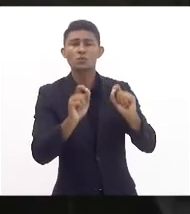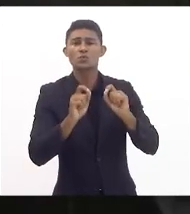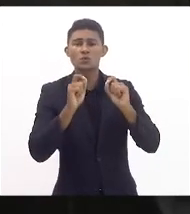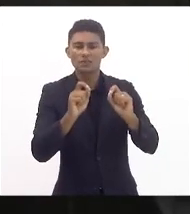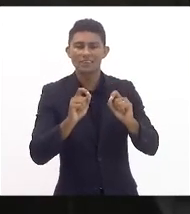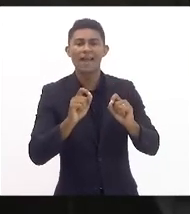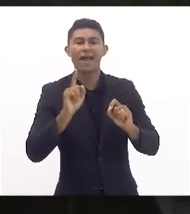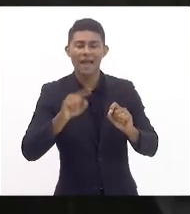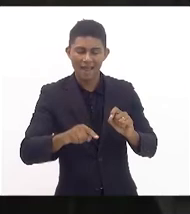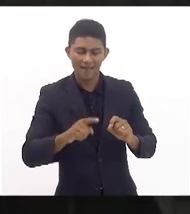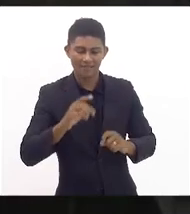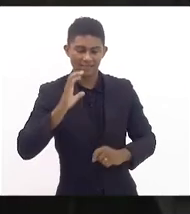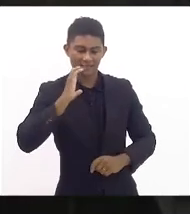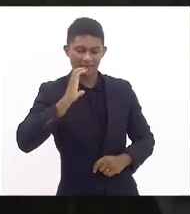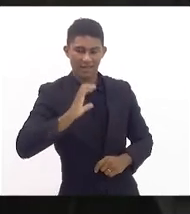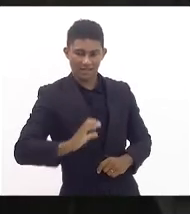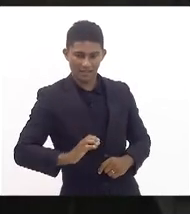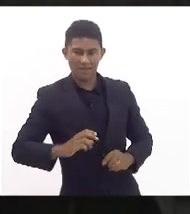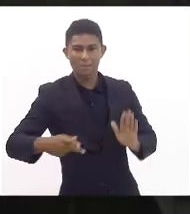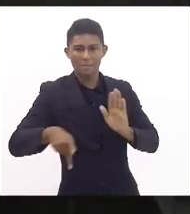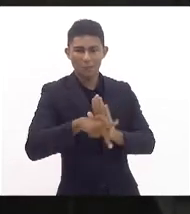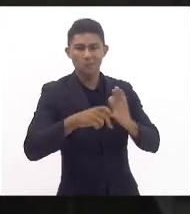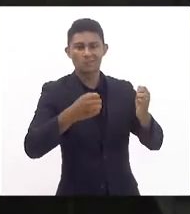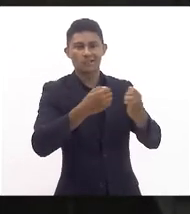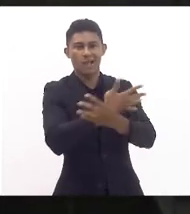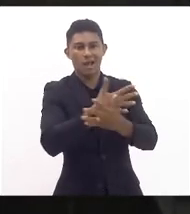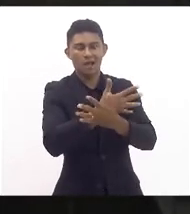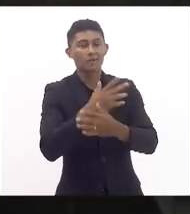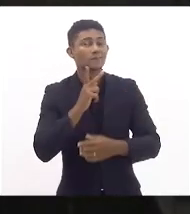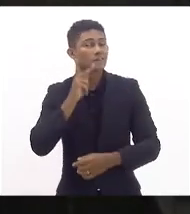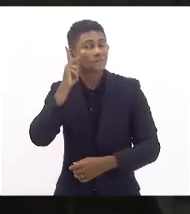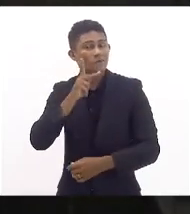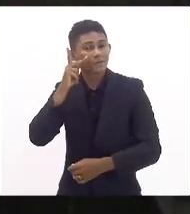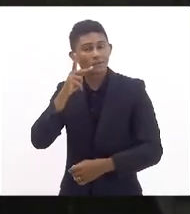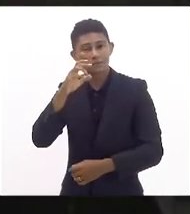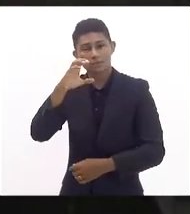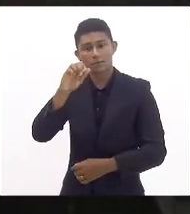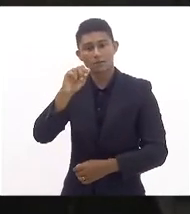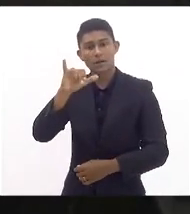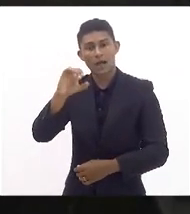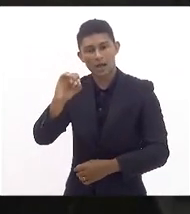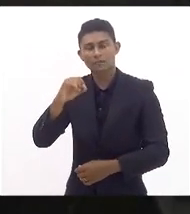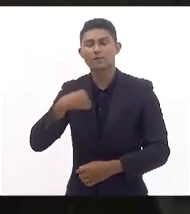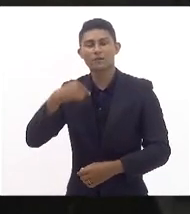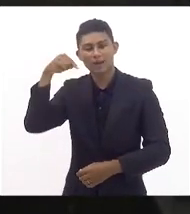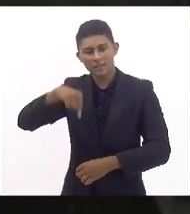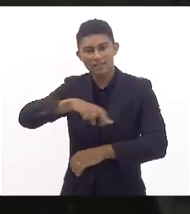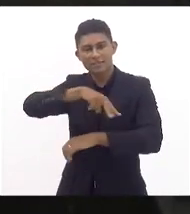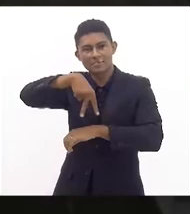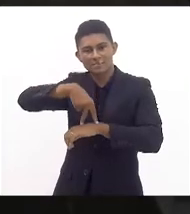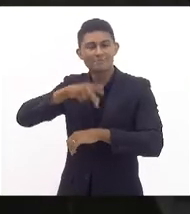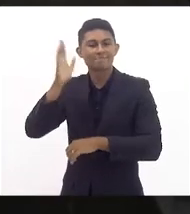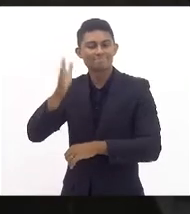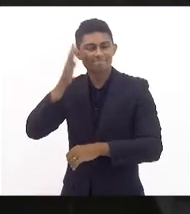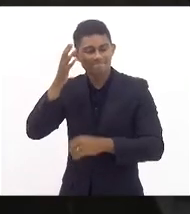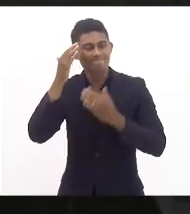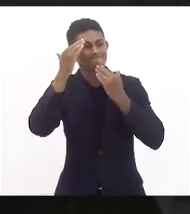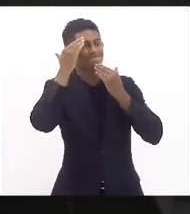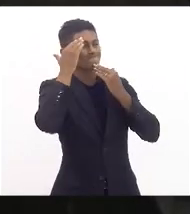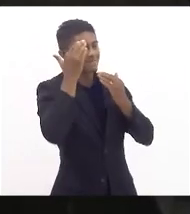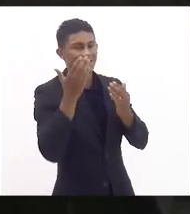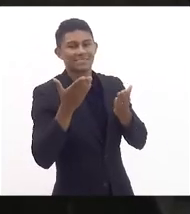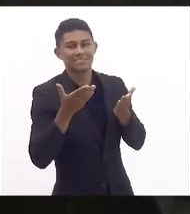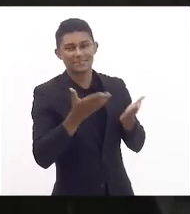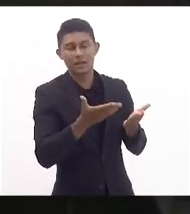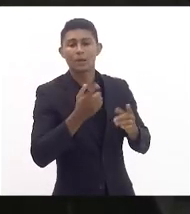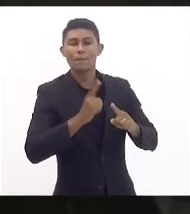cidadã miracemense de autoria do vereador Caio Rocha. Então, registro aqui meus agradecimentos por